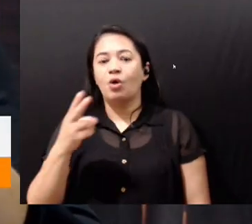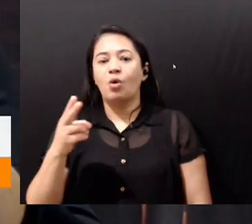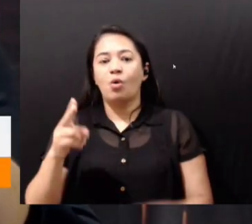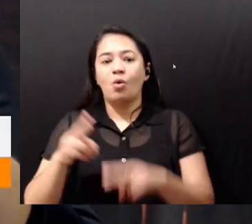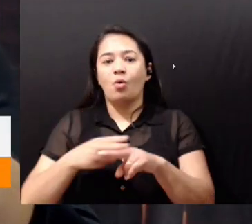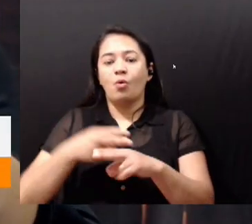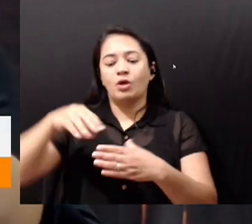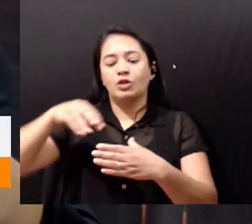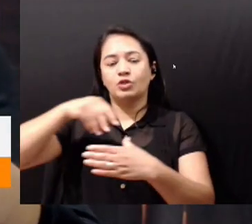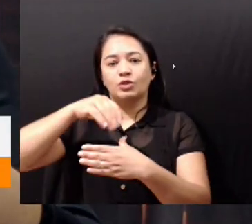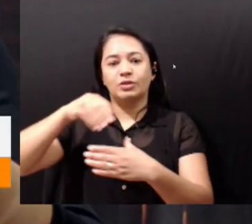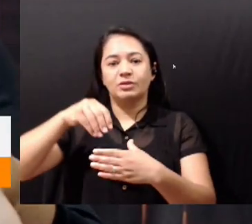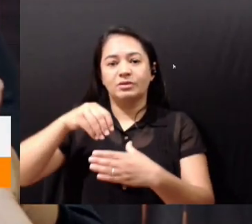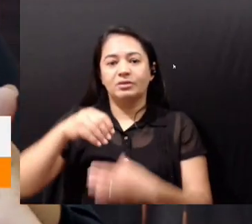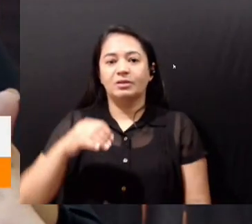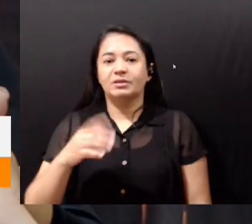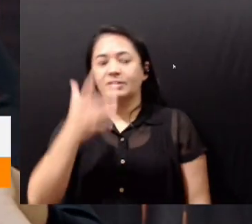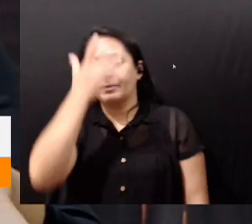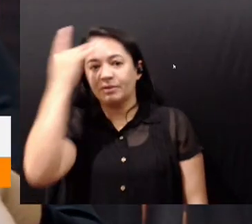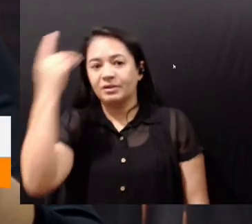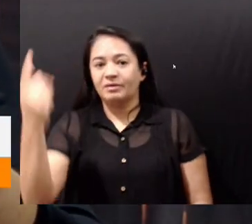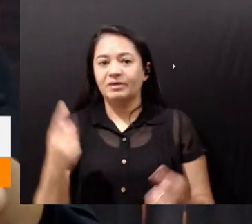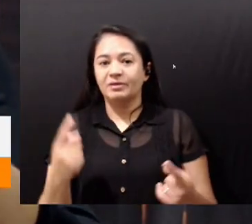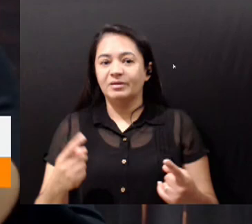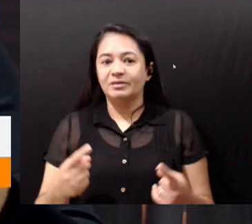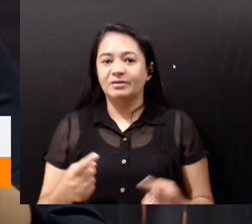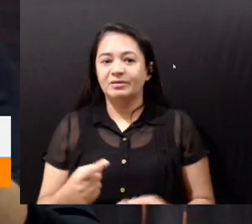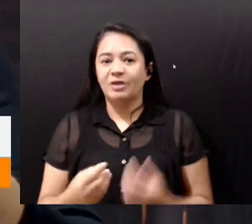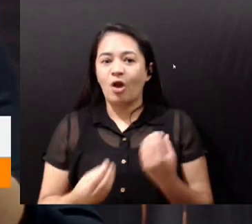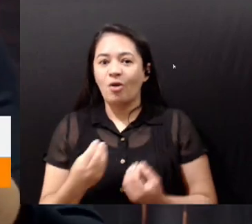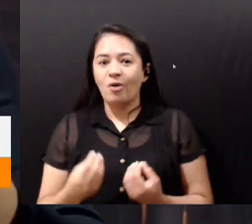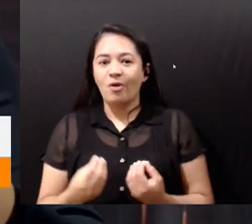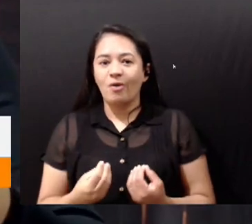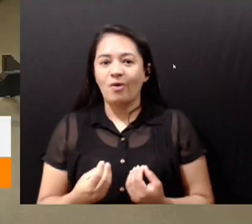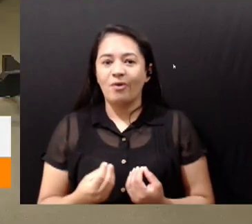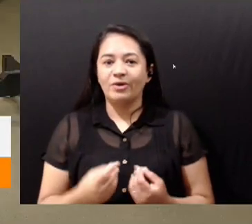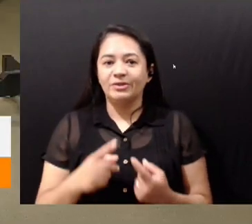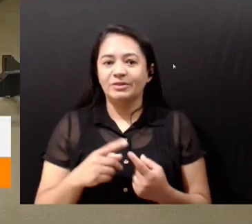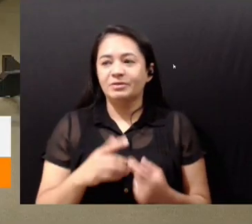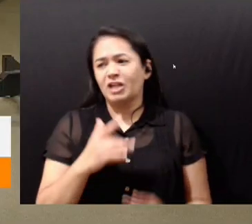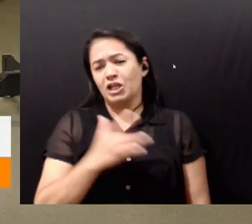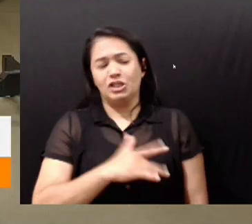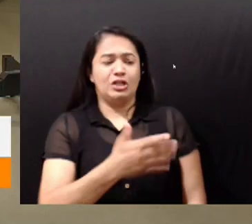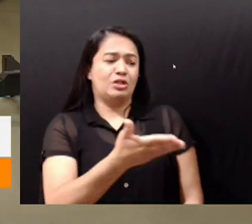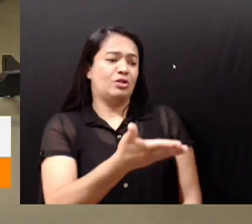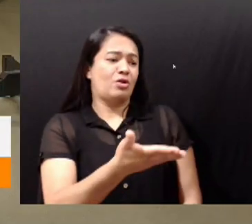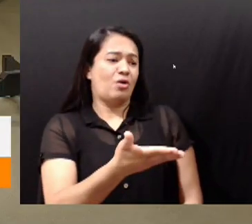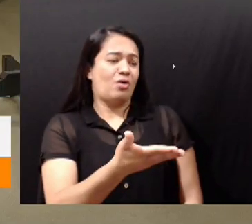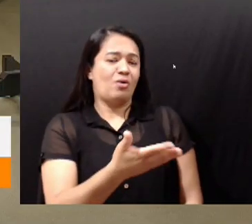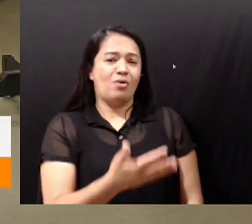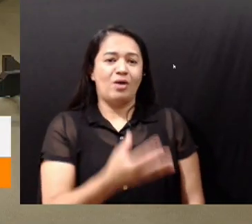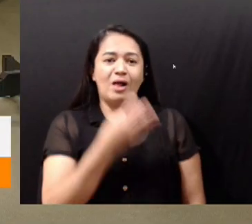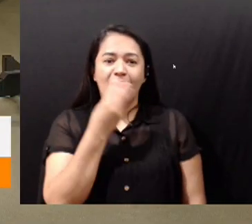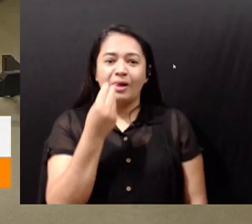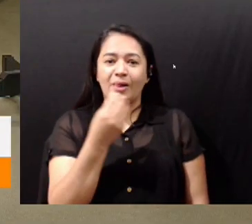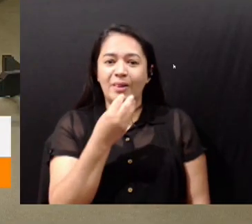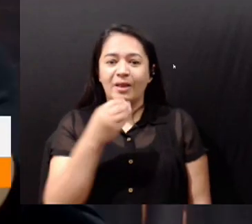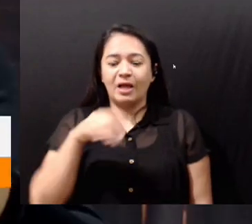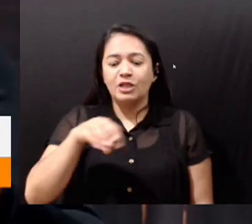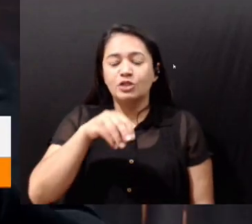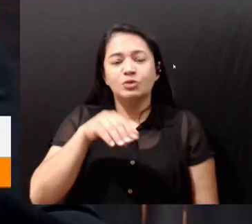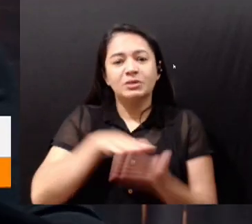vai alguém em casa, a pessoa fala, não, mas como? Mas, tipo, coitado, sabe? Assim. Mas é natural. E agora ele se